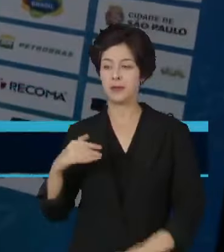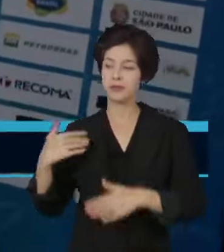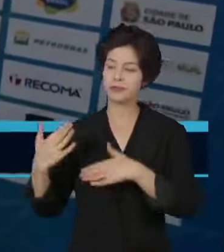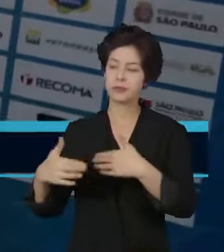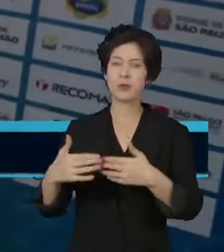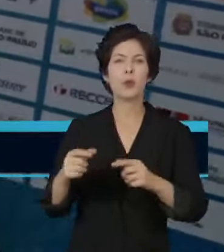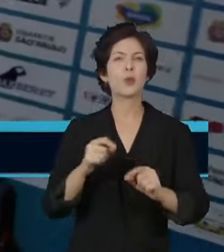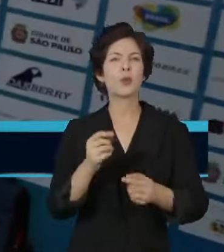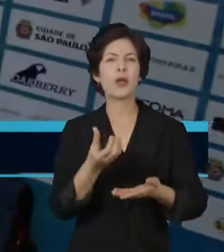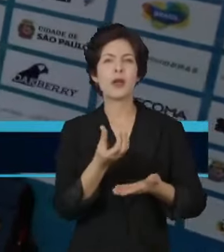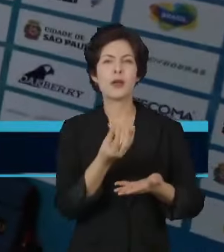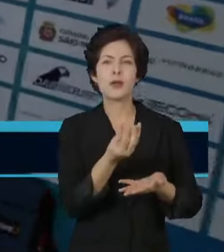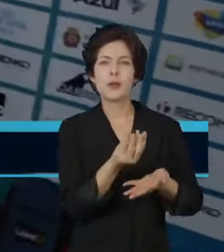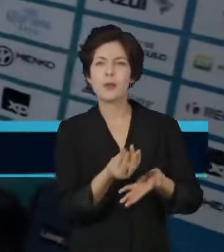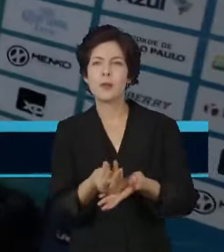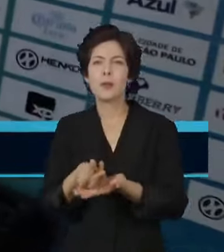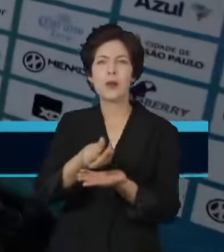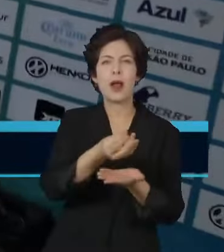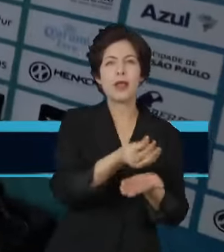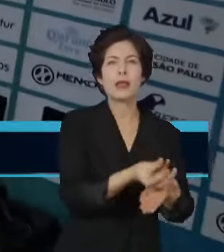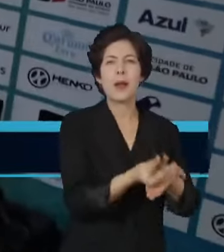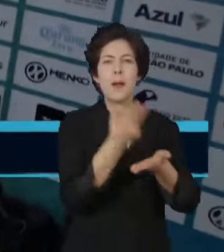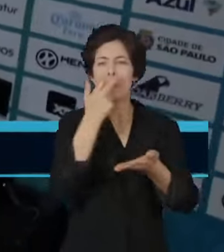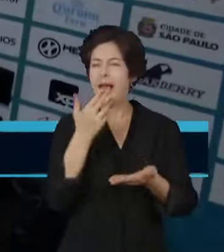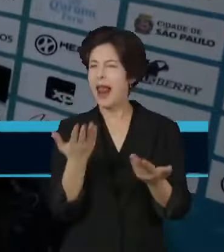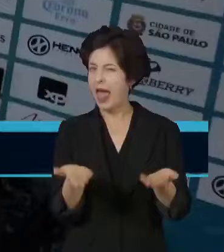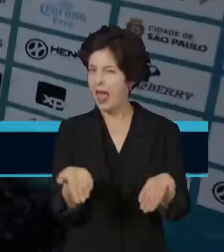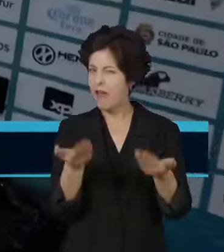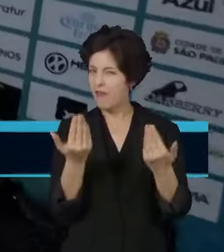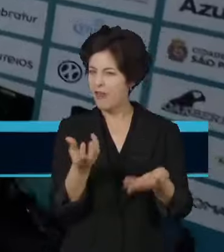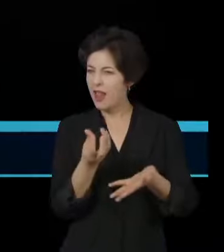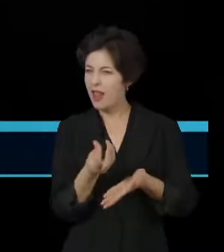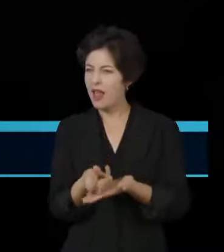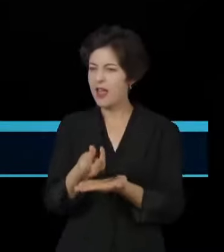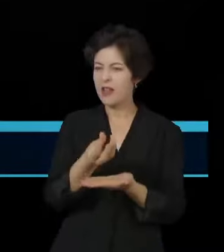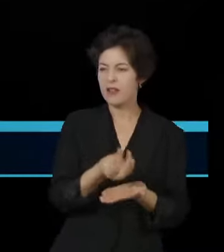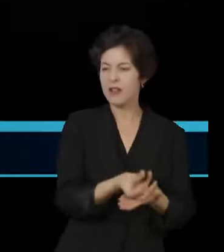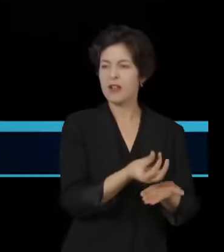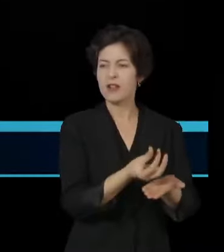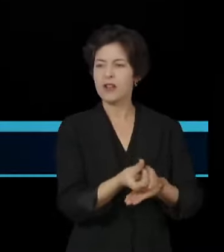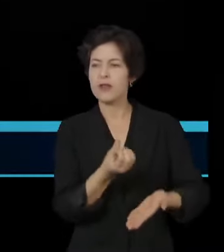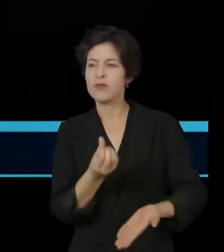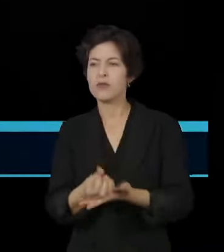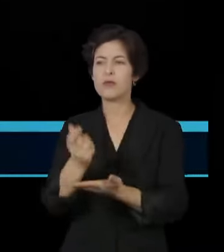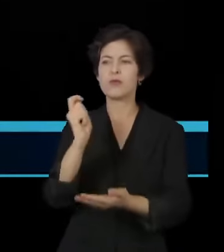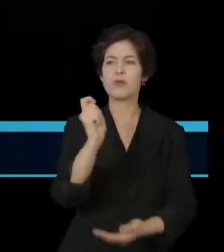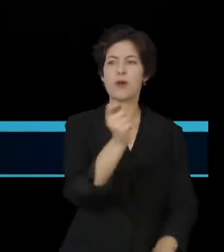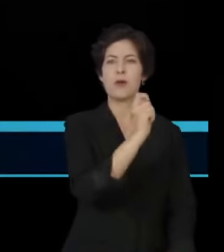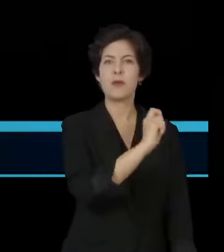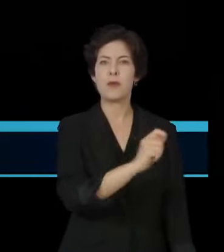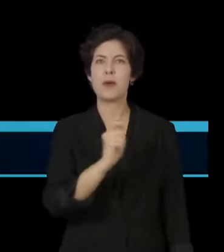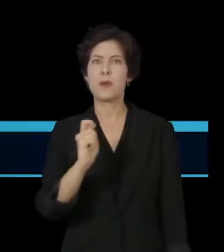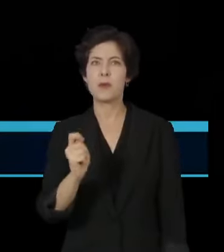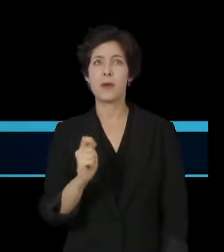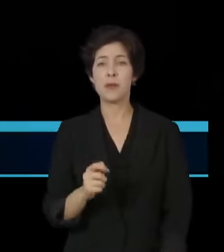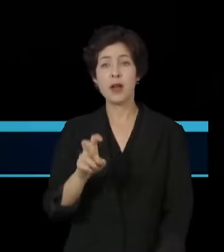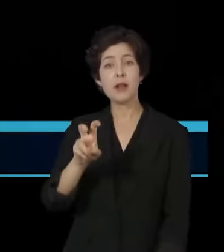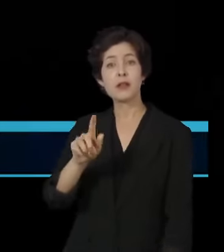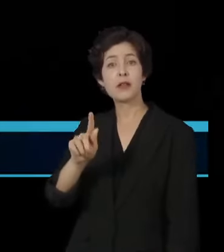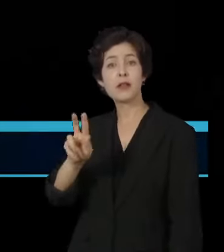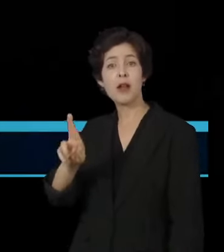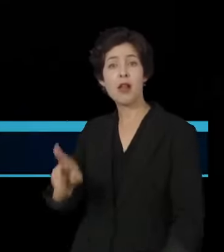jogando badminton, que pode parecer leve à primeira vista. 5 gramas pesa, Igor? Pesa 5